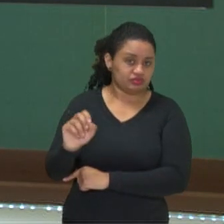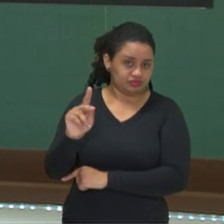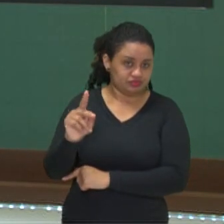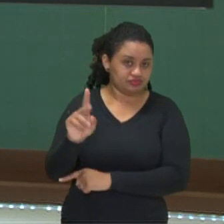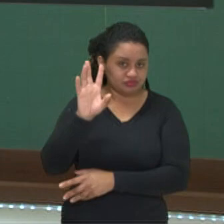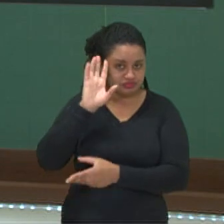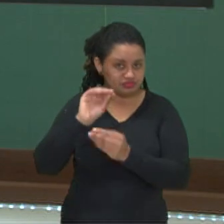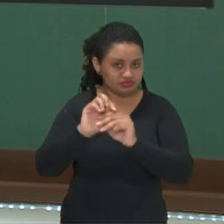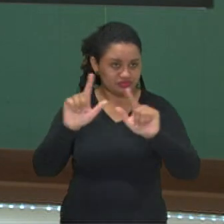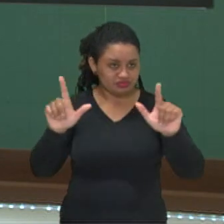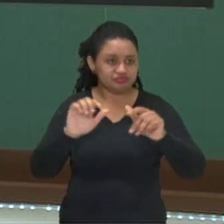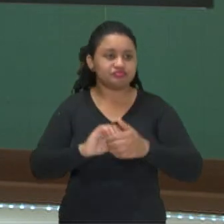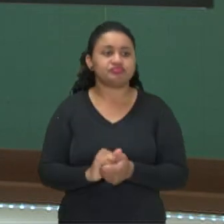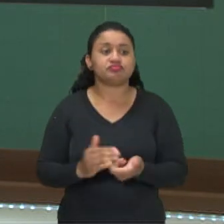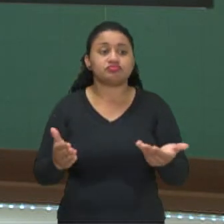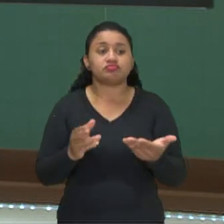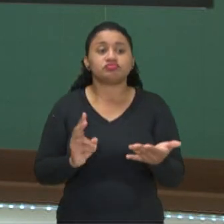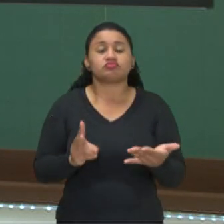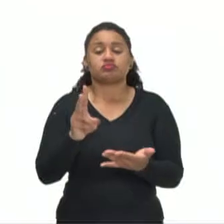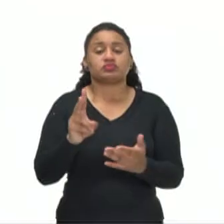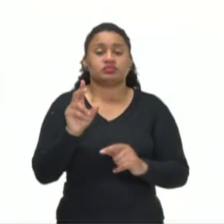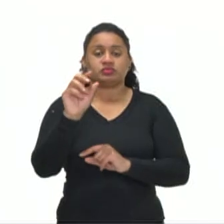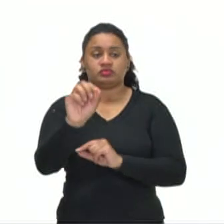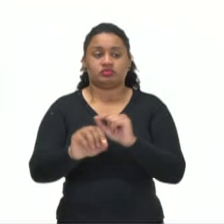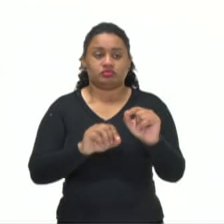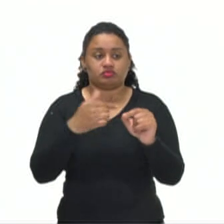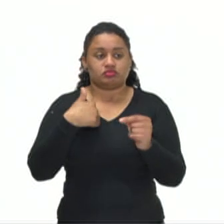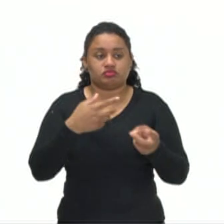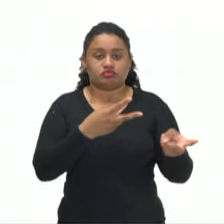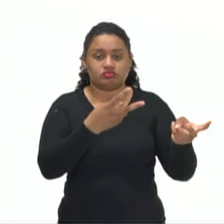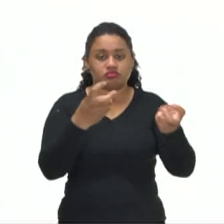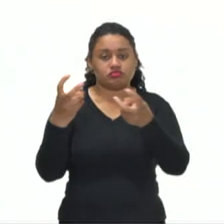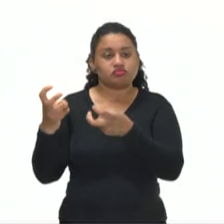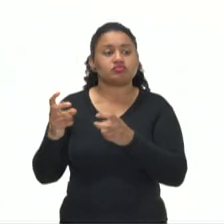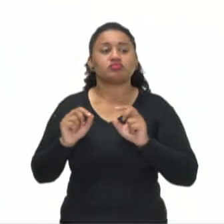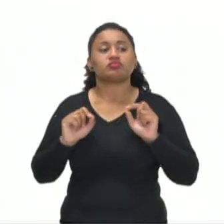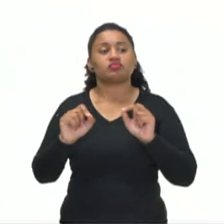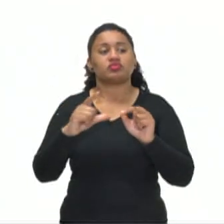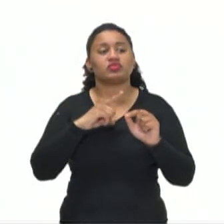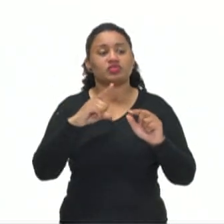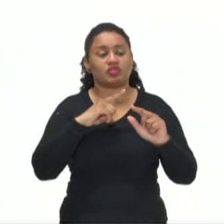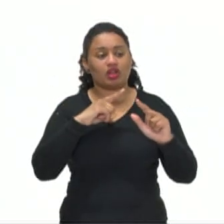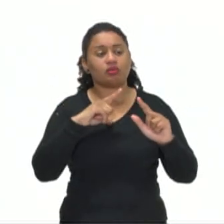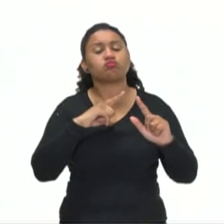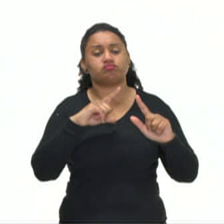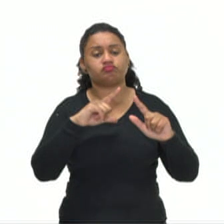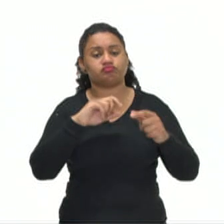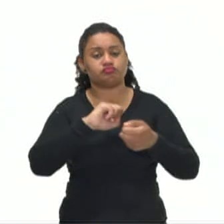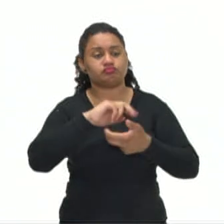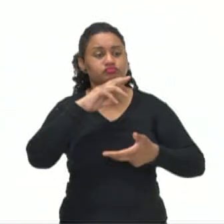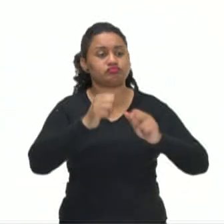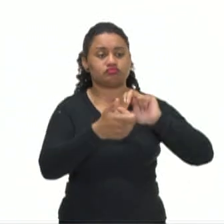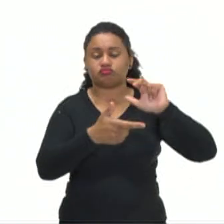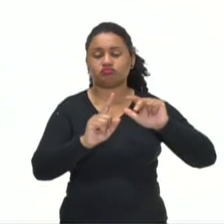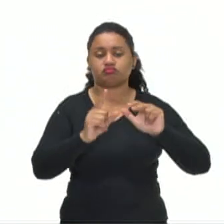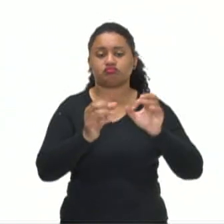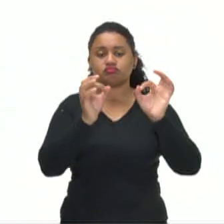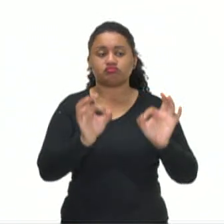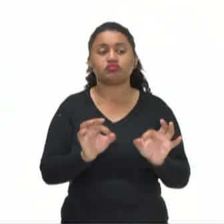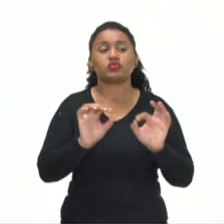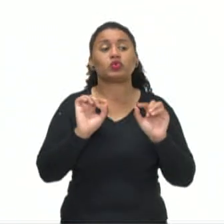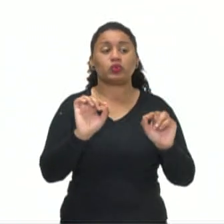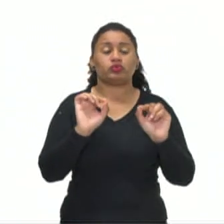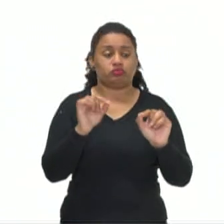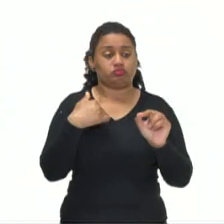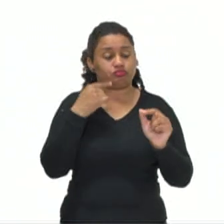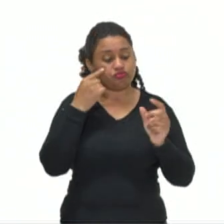Tranquilo? Continuando. Aqui, observe, ó, aqui eu tenho um poliedro que ele não é regular. Se a gente for